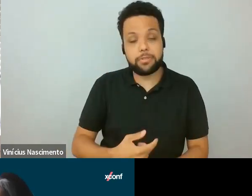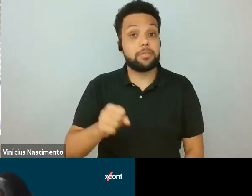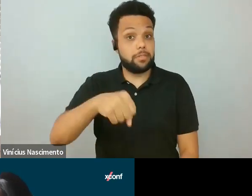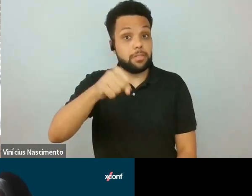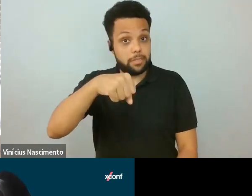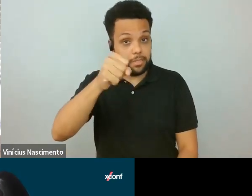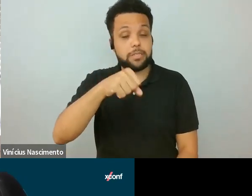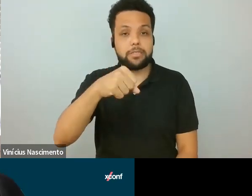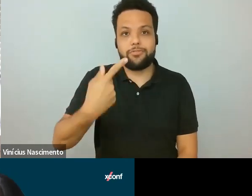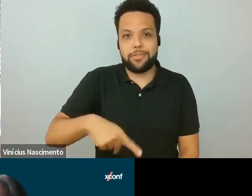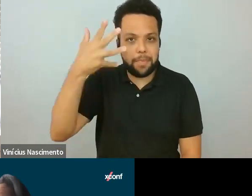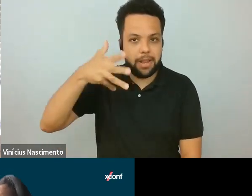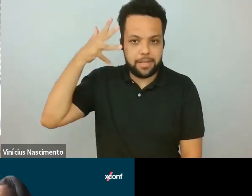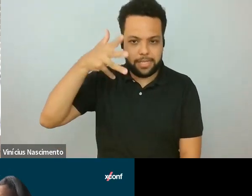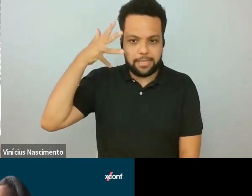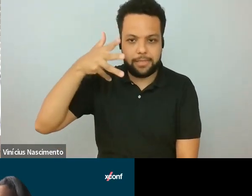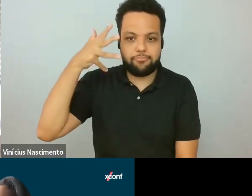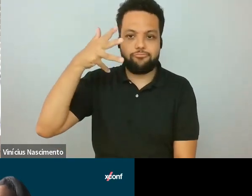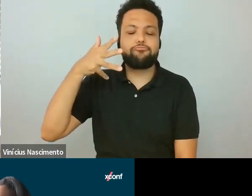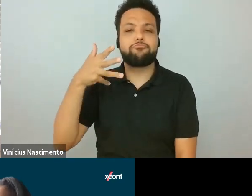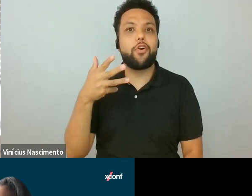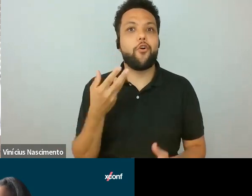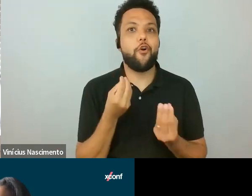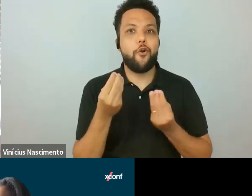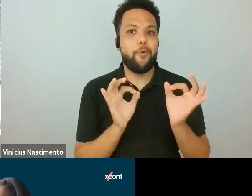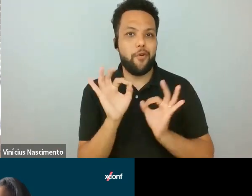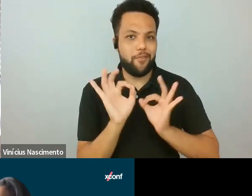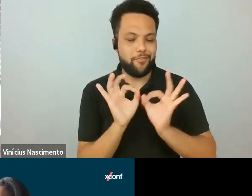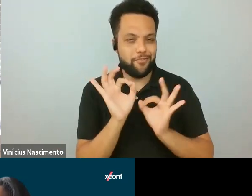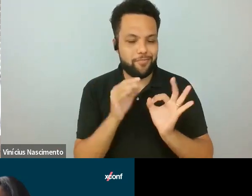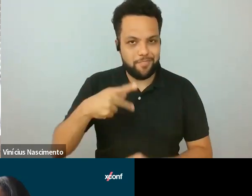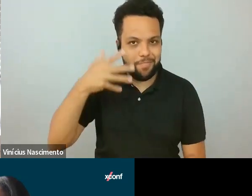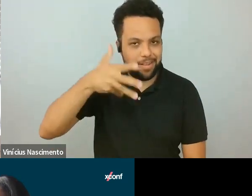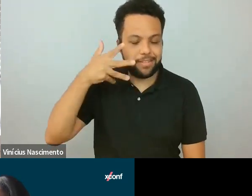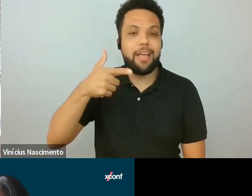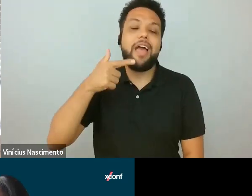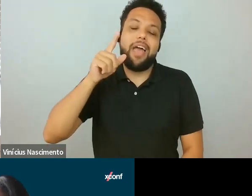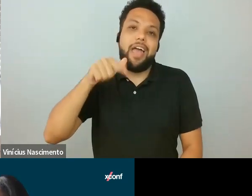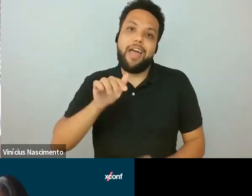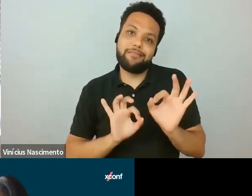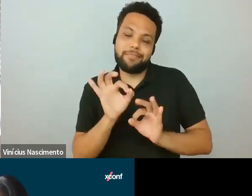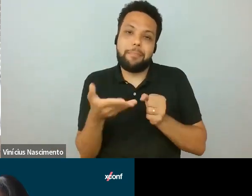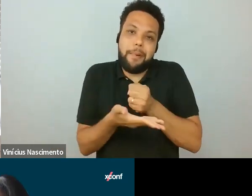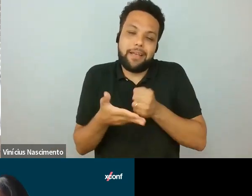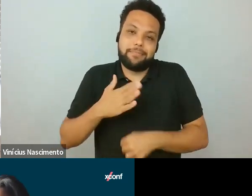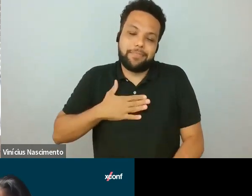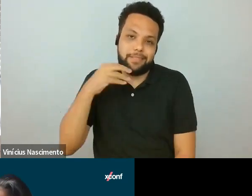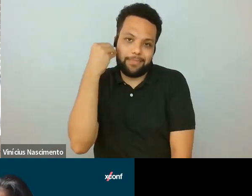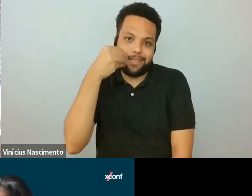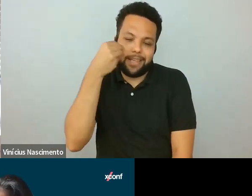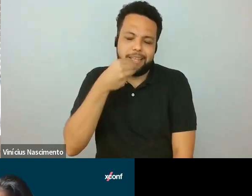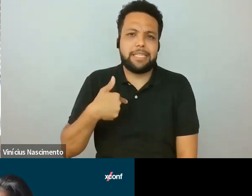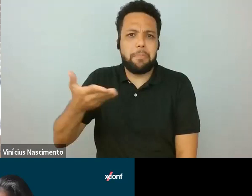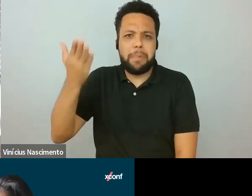essa palestra, inclusive, ela foi construída baseado nessa experiência. Eu estava numa situação de bloqueio, eu fui